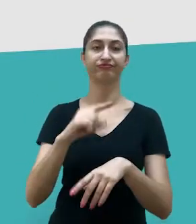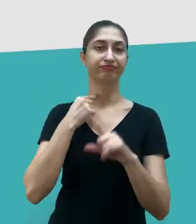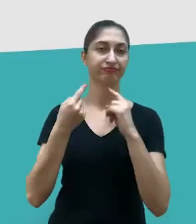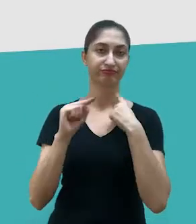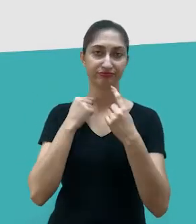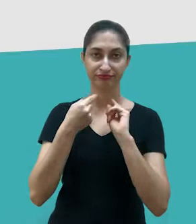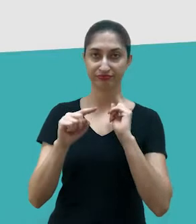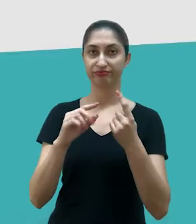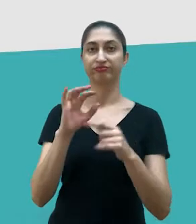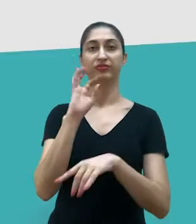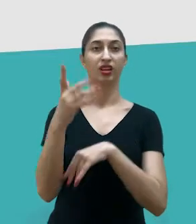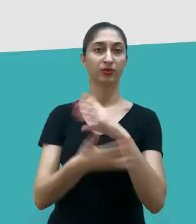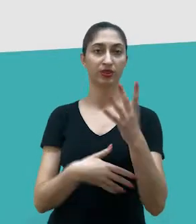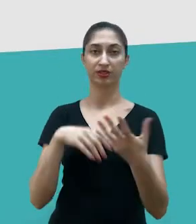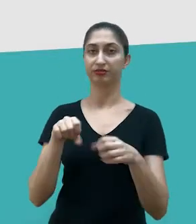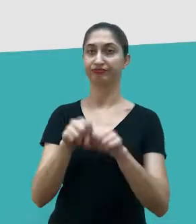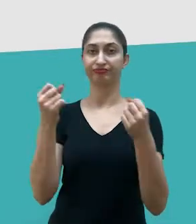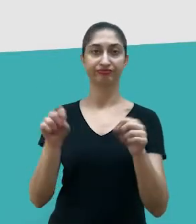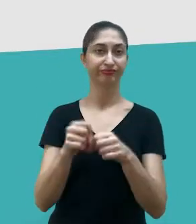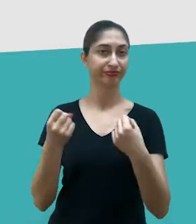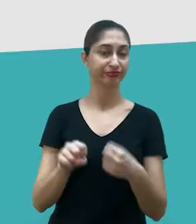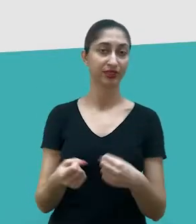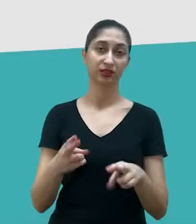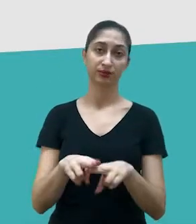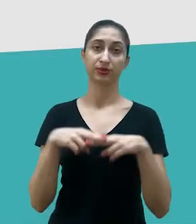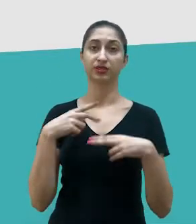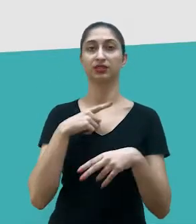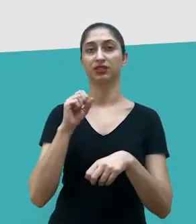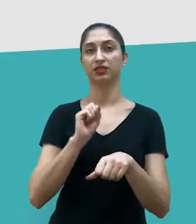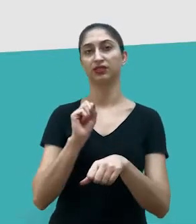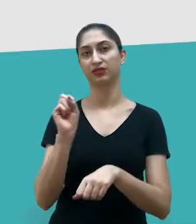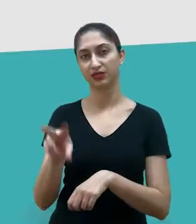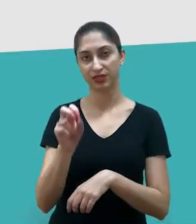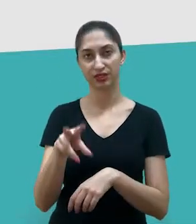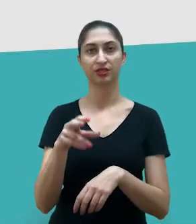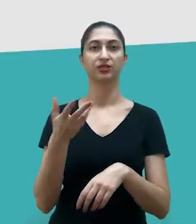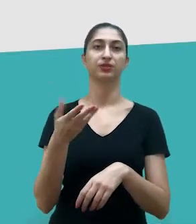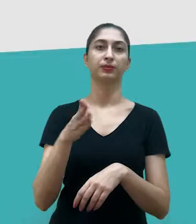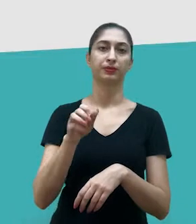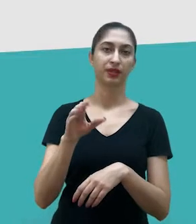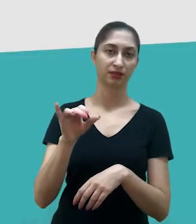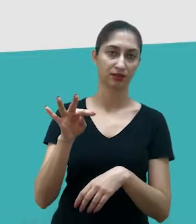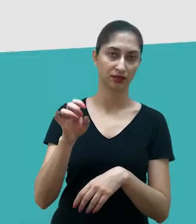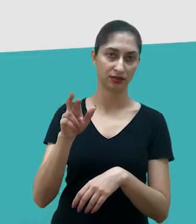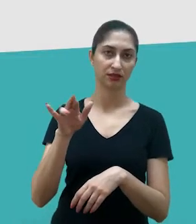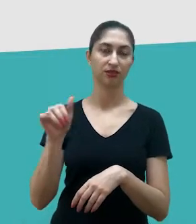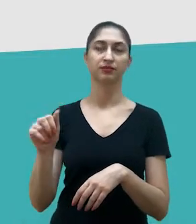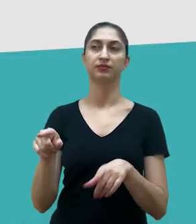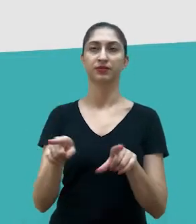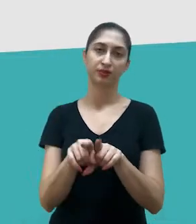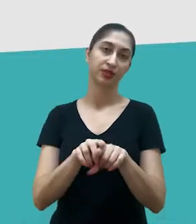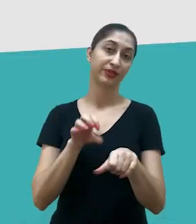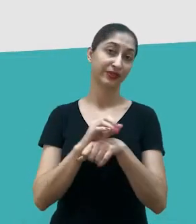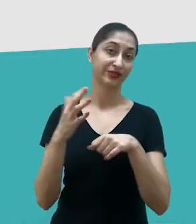o habitat natural, e aí a gente tem a proliferação de vírus, de bactérias, como foi o caso do vírus